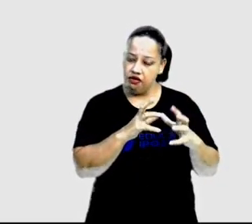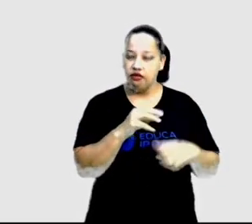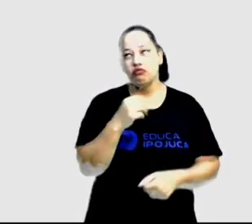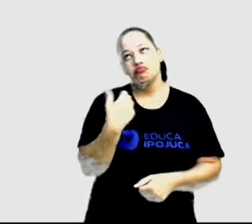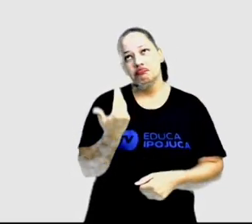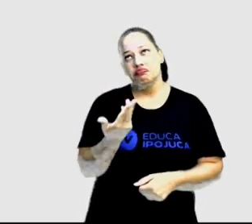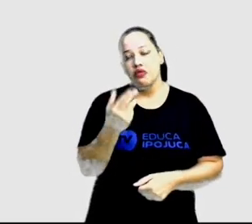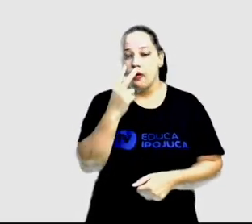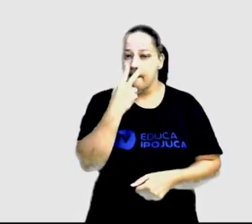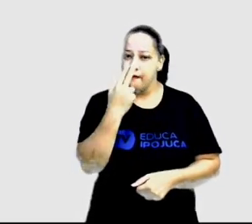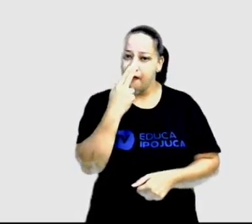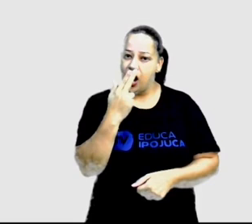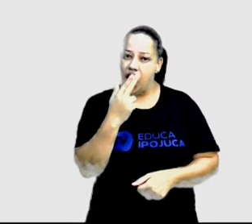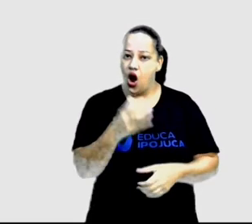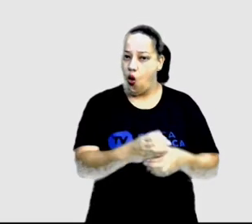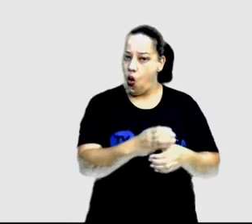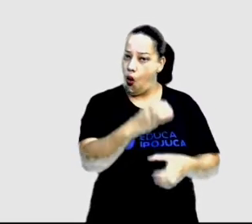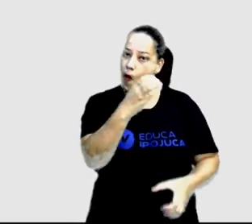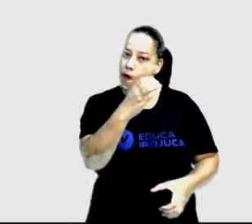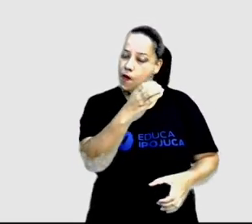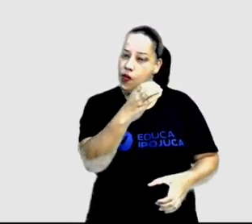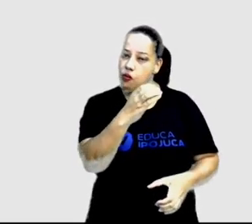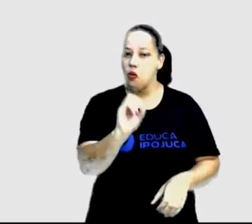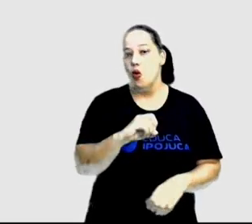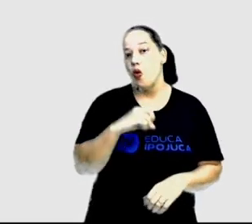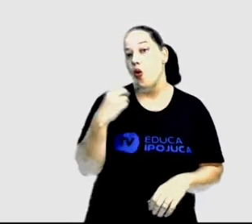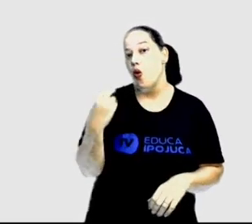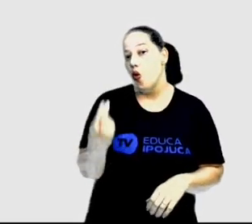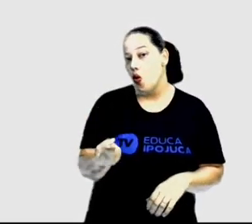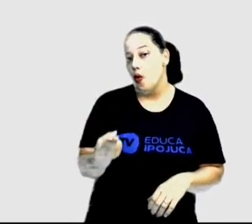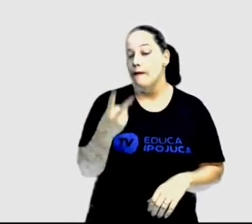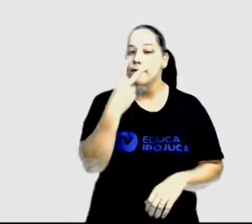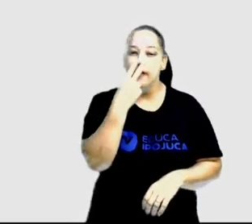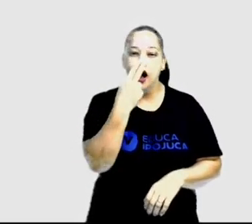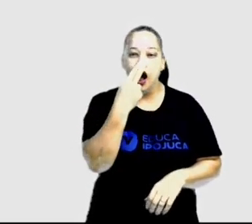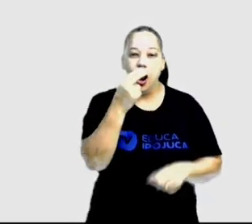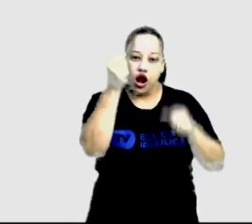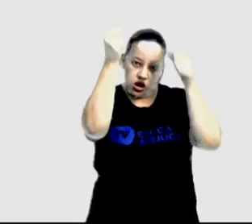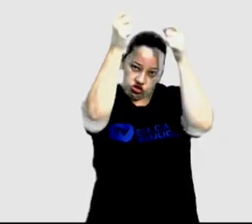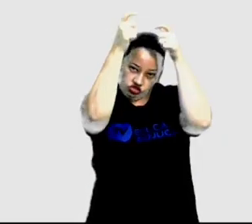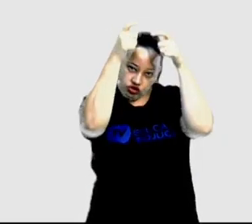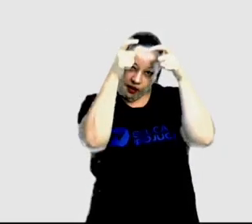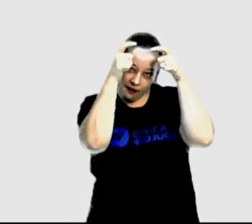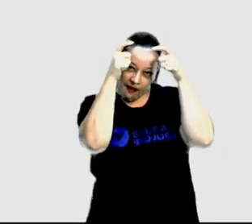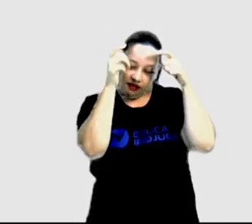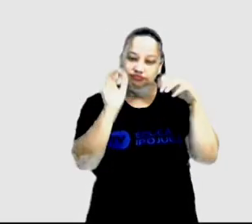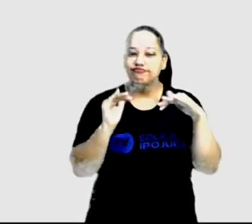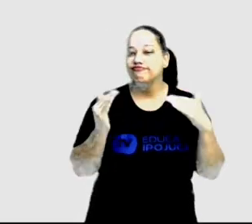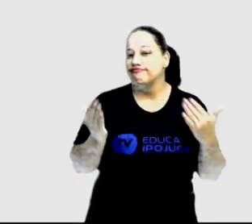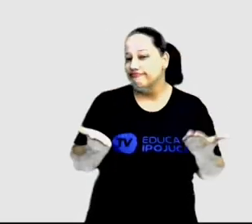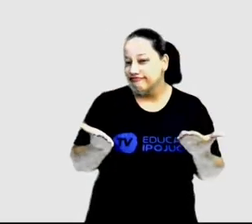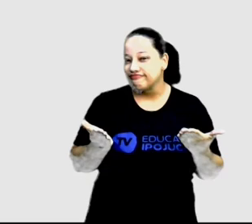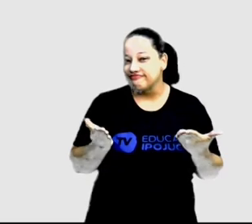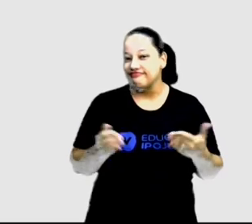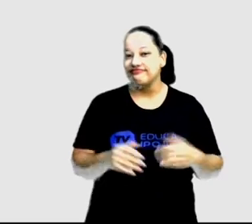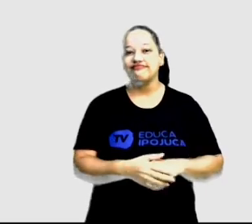Ele se parece com o copo? Ou ele se parece com o chapéu de aniversário?